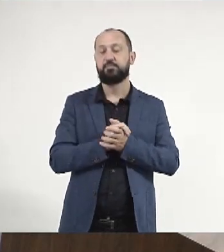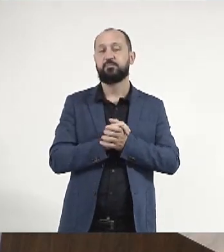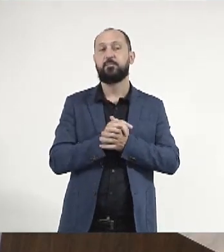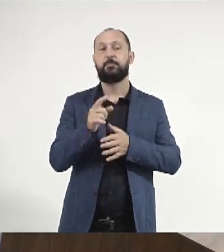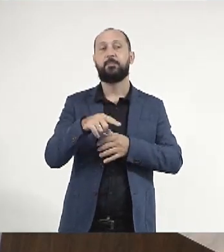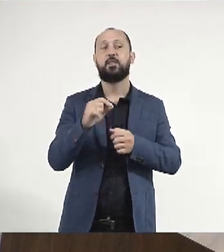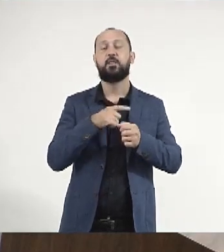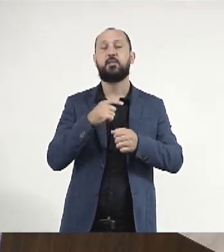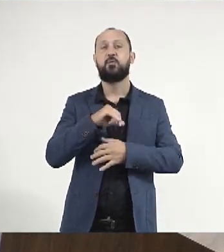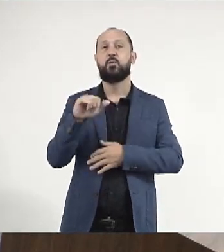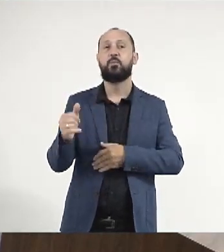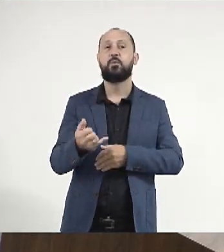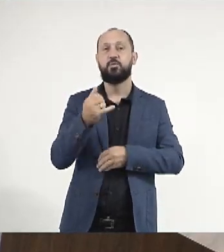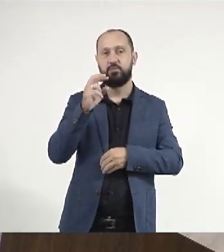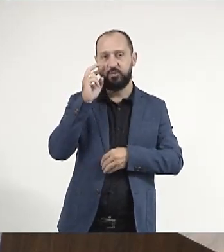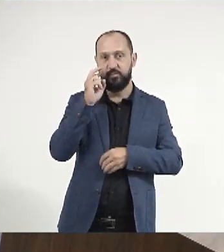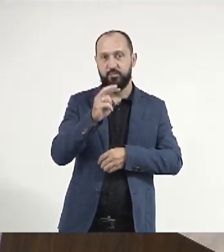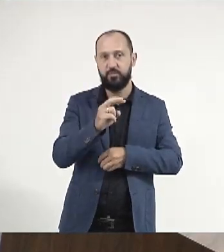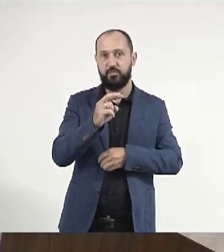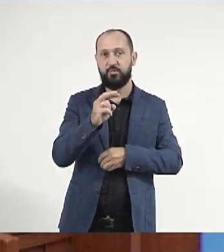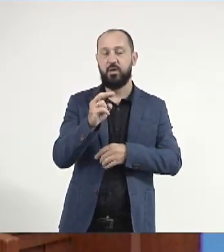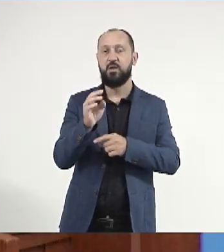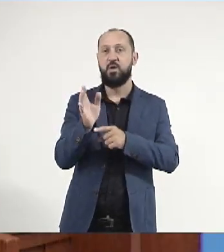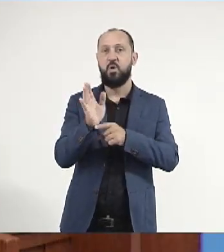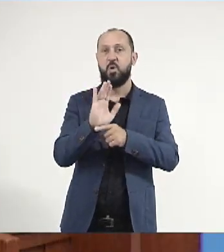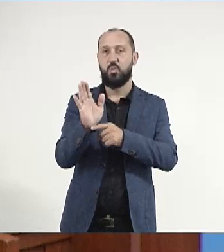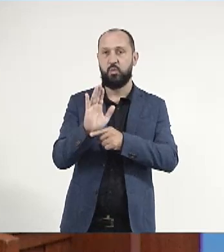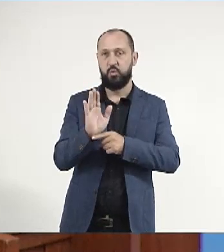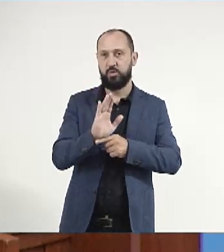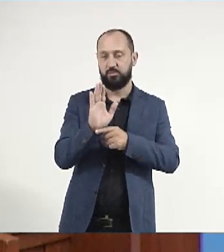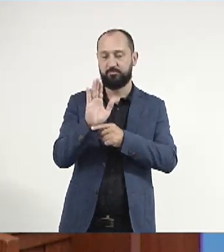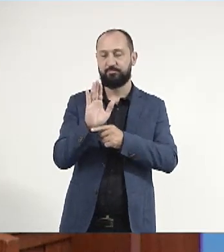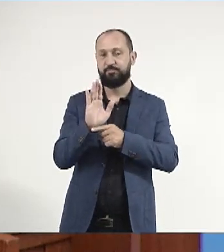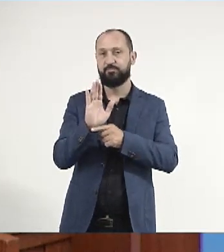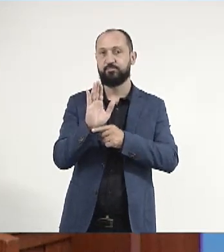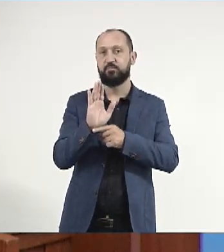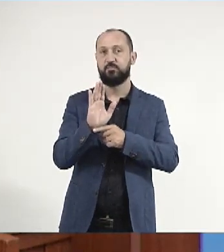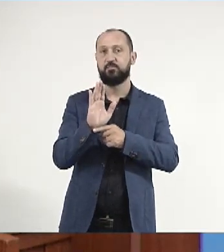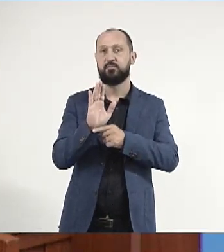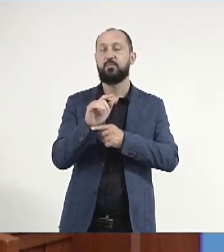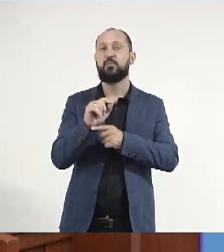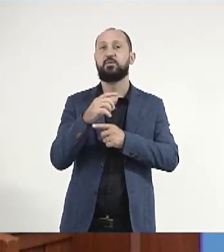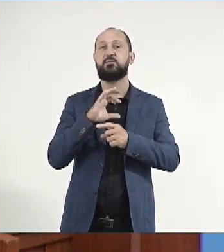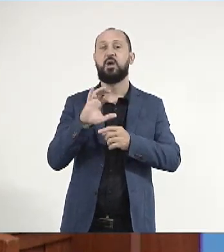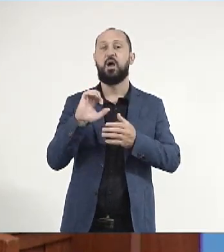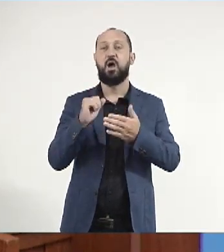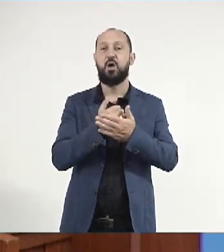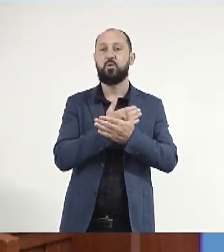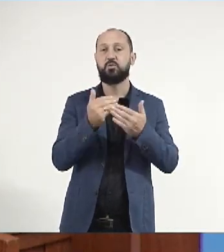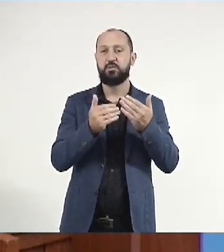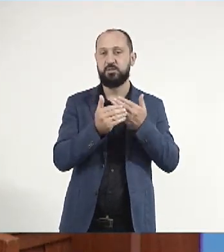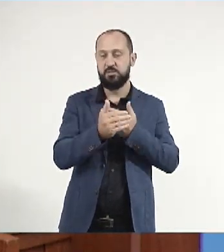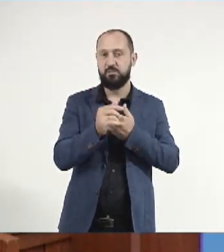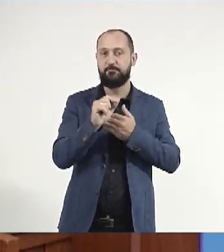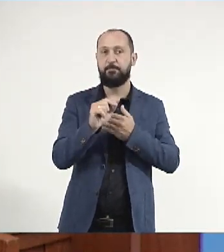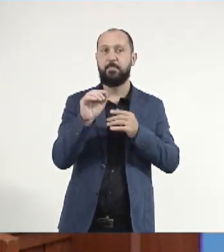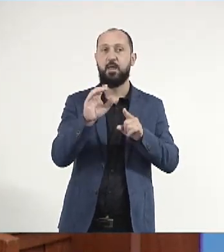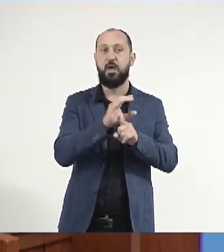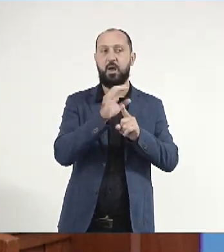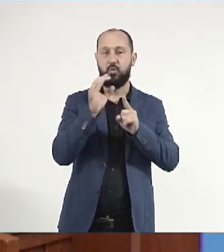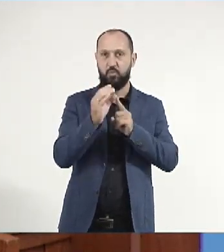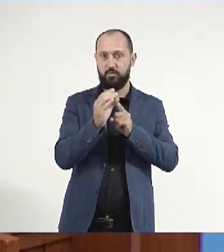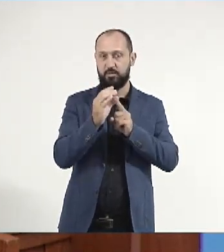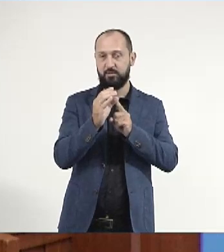Quem teve oportunidade de assistir vídeos gravados dos ataques que aconteceram à